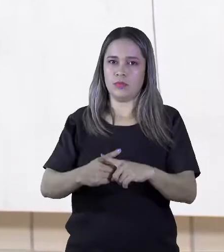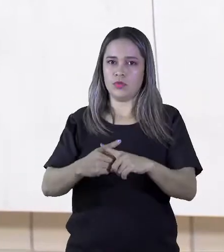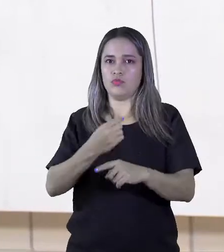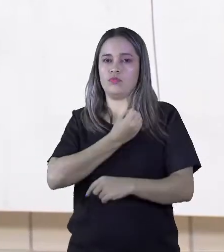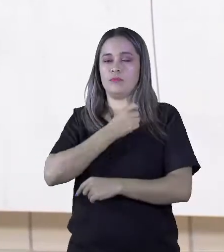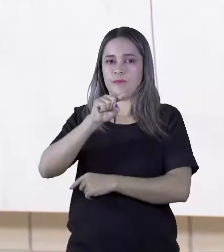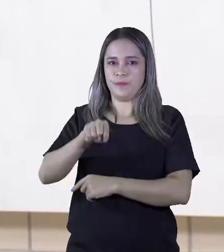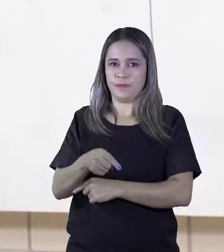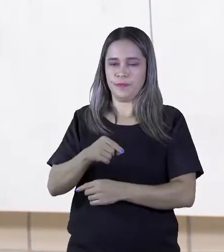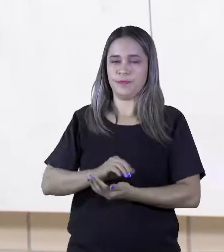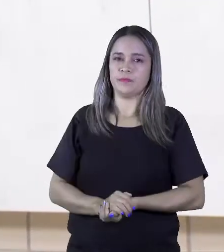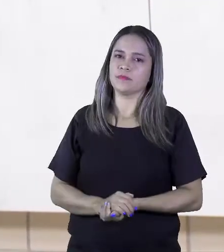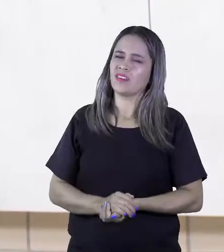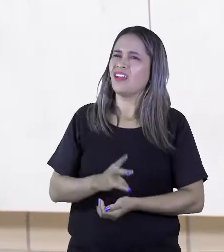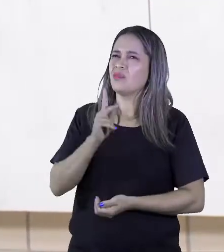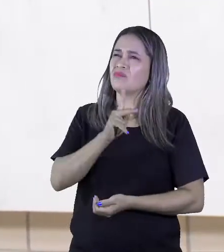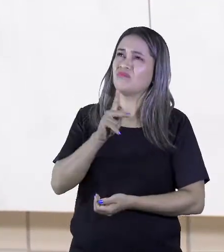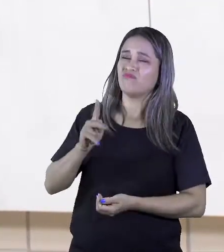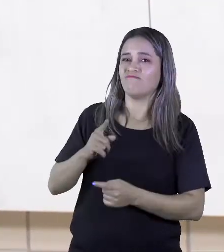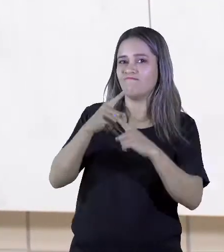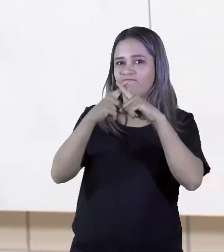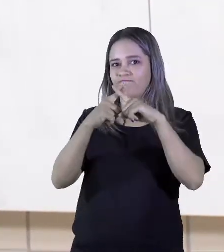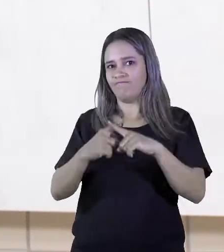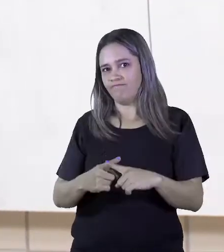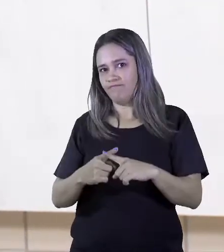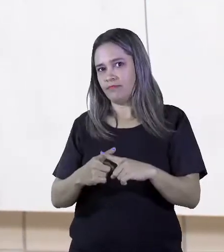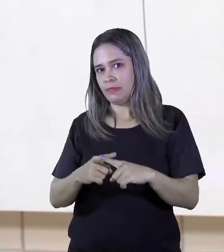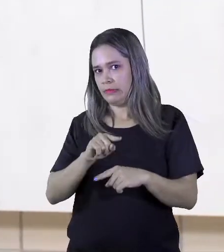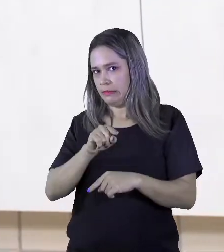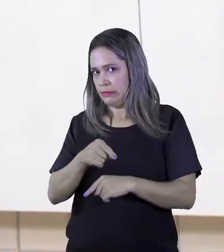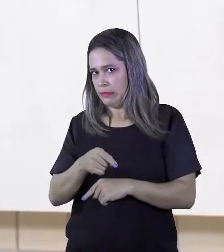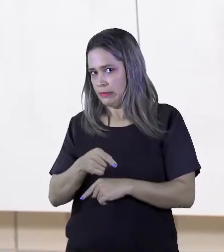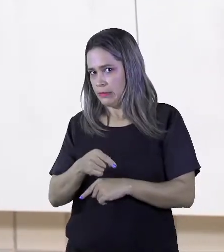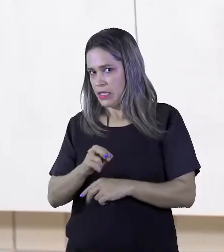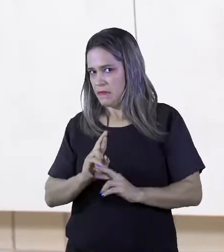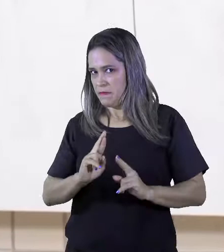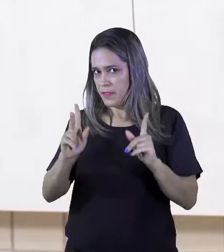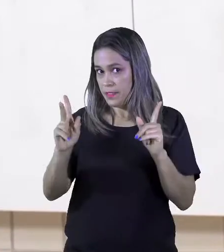decimais. Professor, a multiplicação com números decimais vai ser diferente?